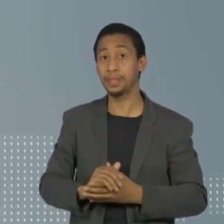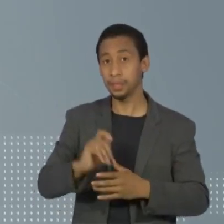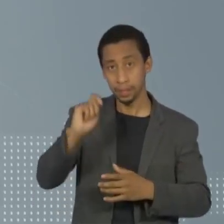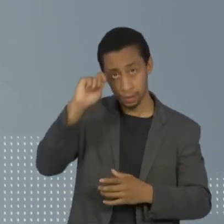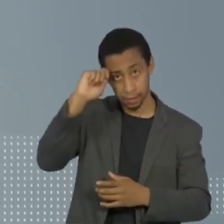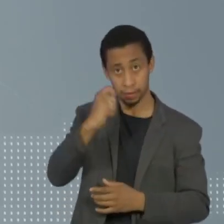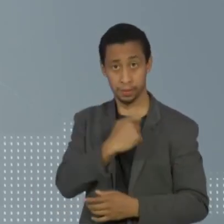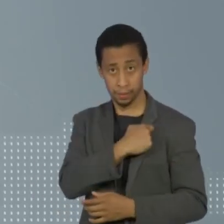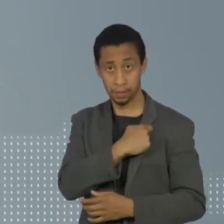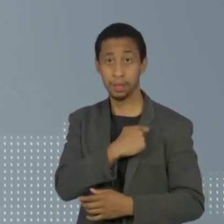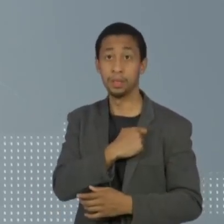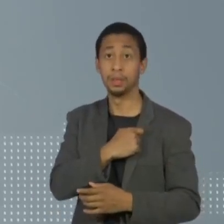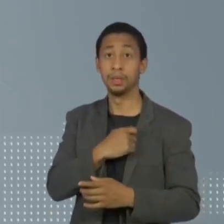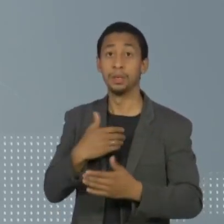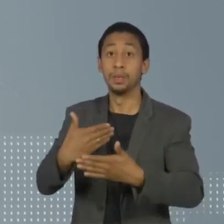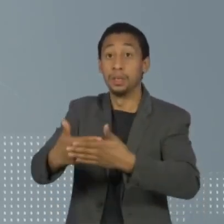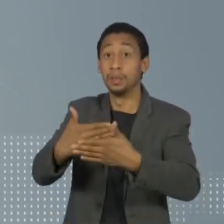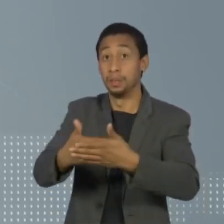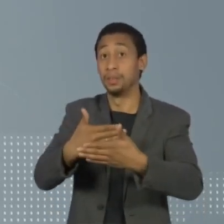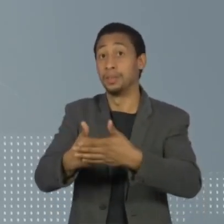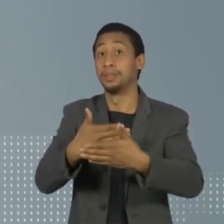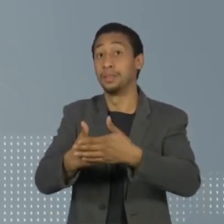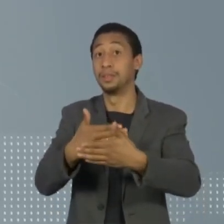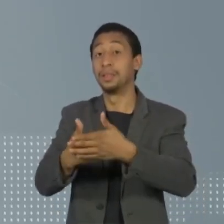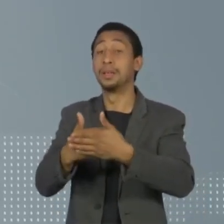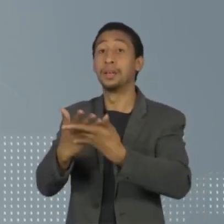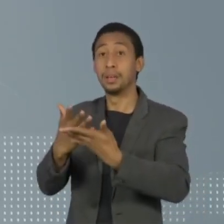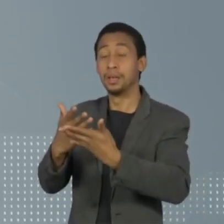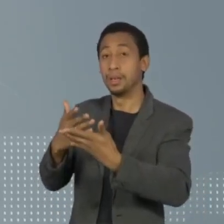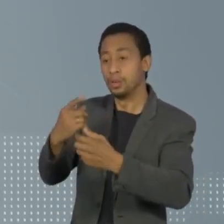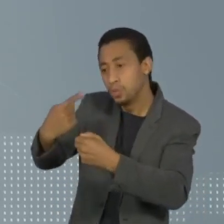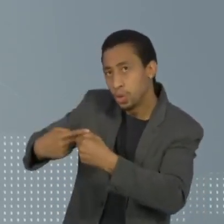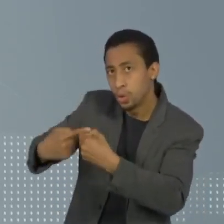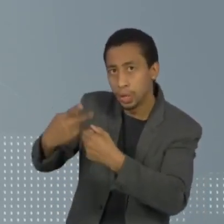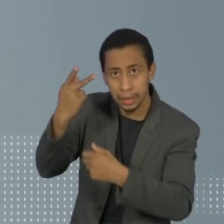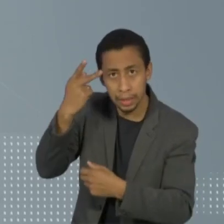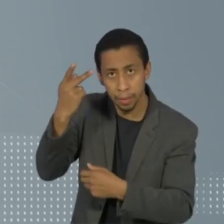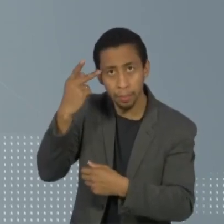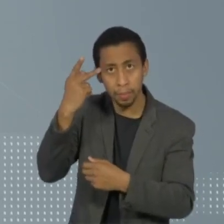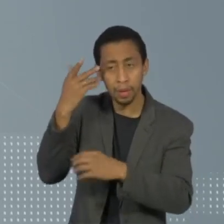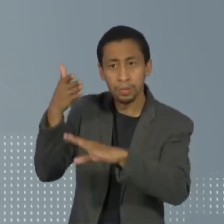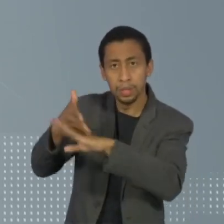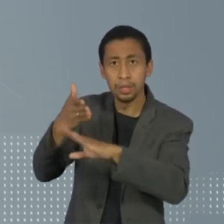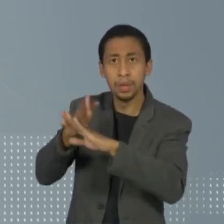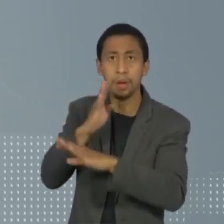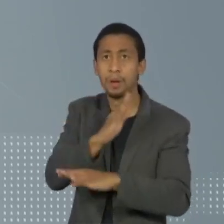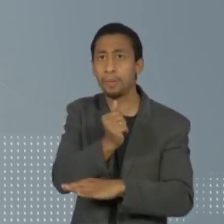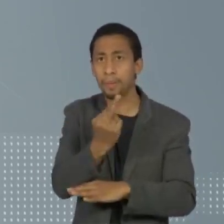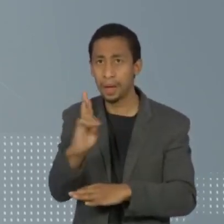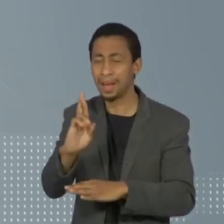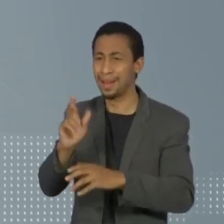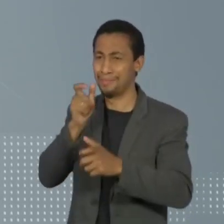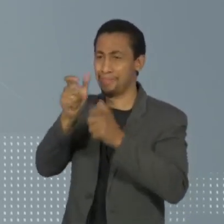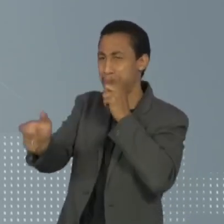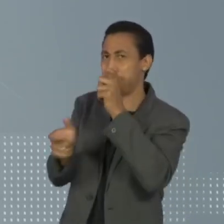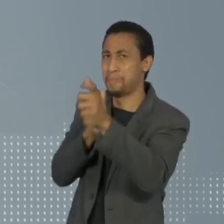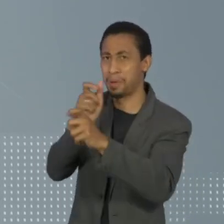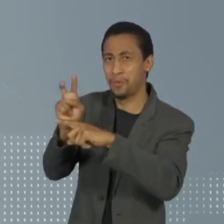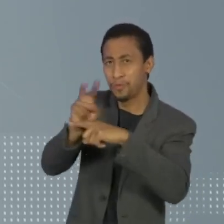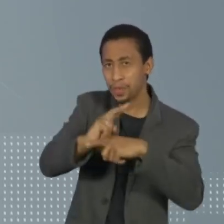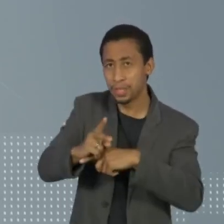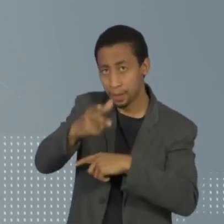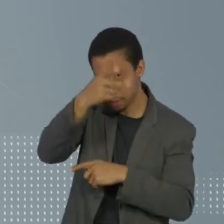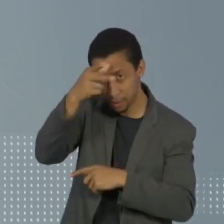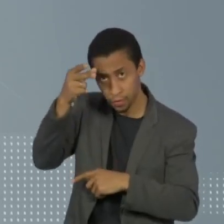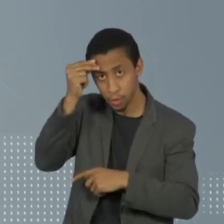interior de São Paulo, que regrediu no Plano São Paulo e está na fase laranja, frequentadores de um bar xingaram fiscais da prefeitura. O local estava